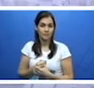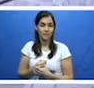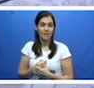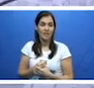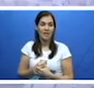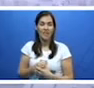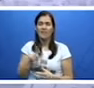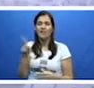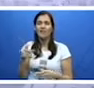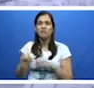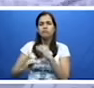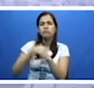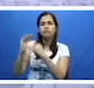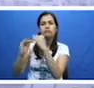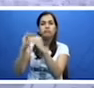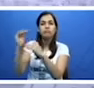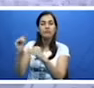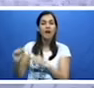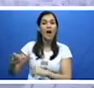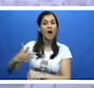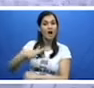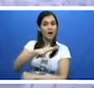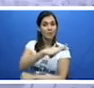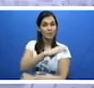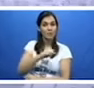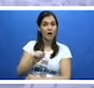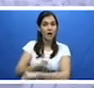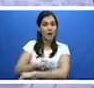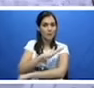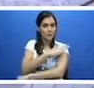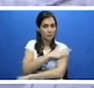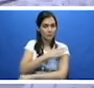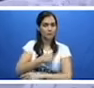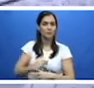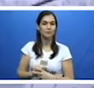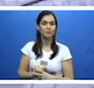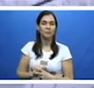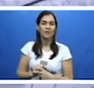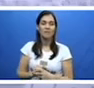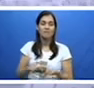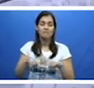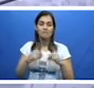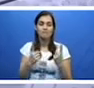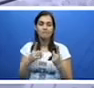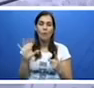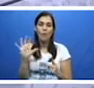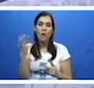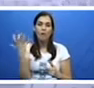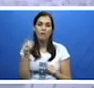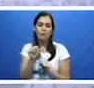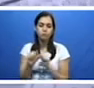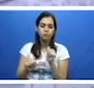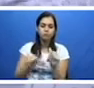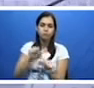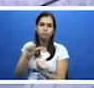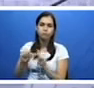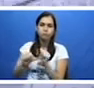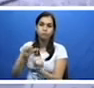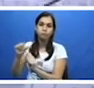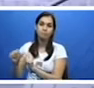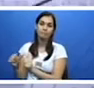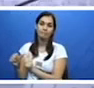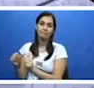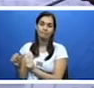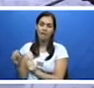proliferação para a vida dos anfíbios bom com o tempo esse clima foi se modificando foi ficando cada